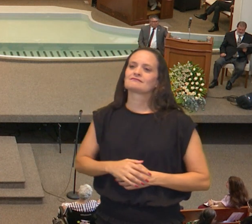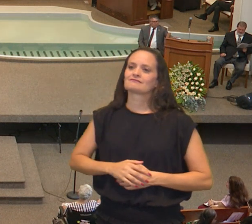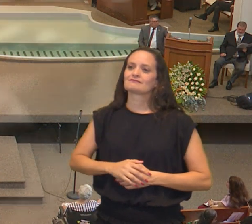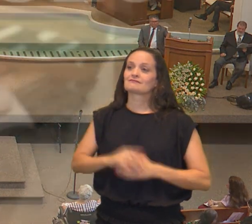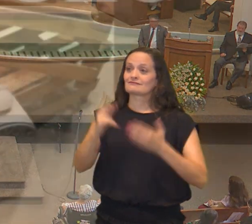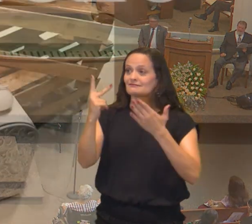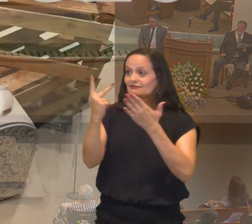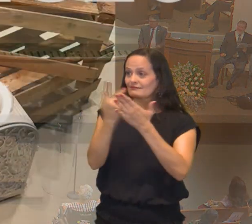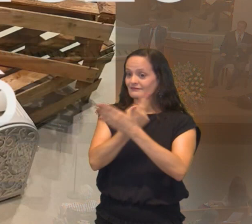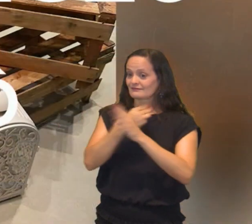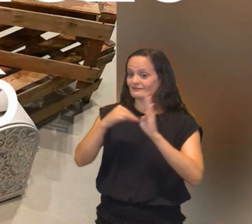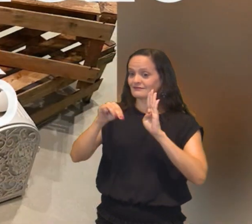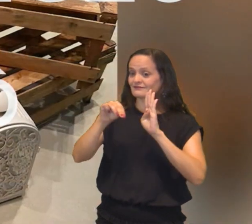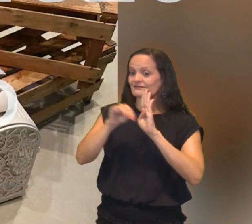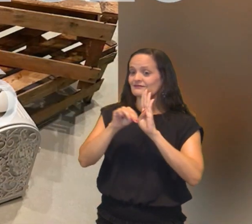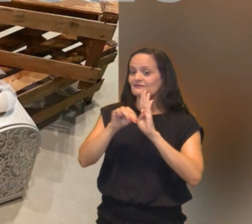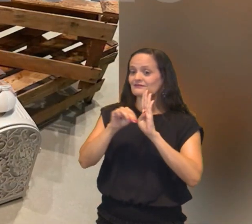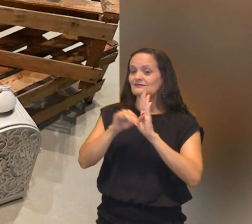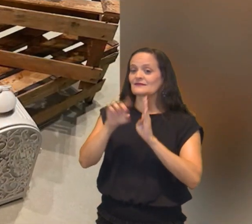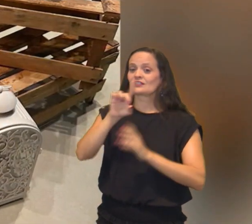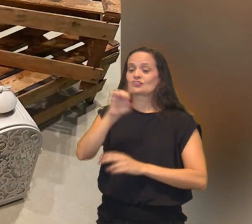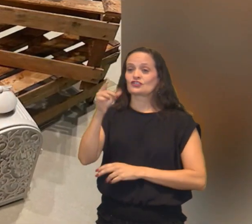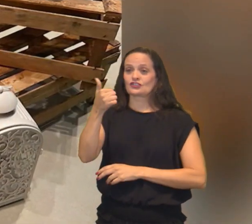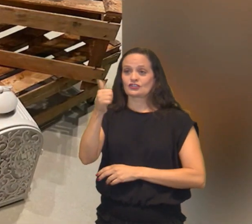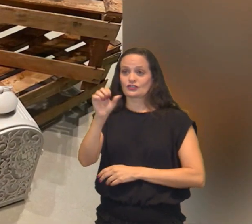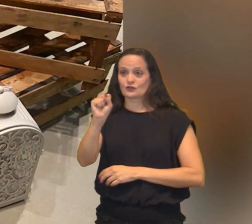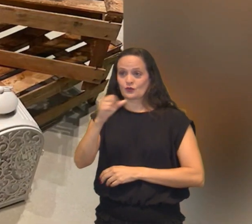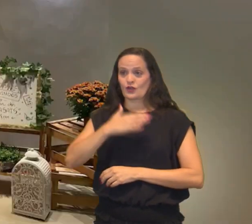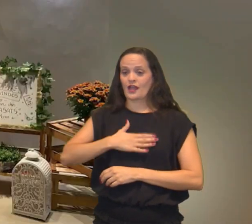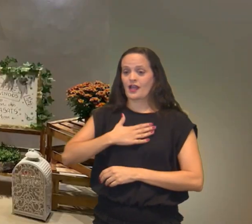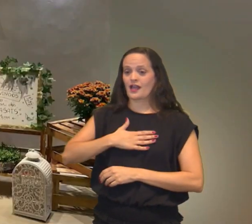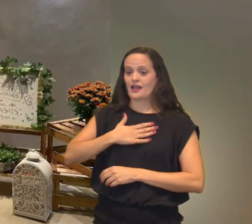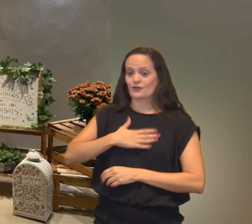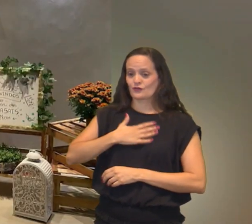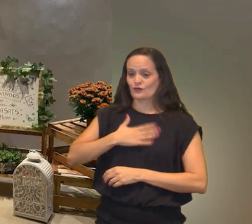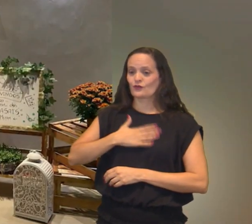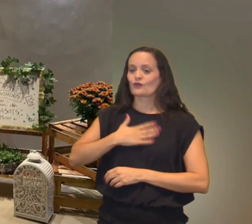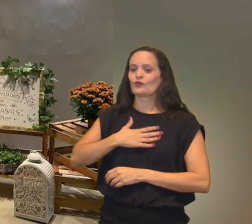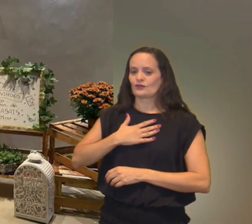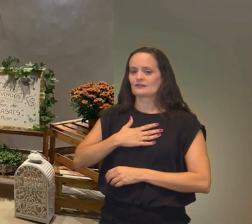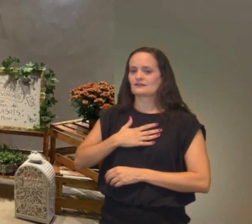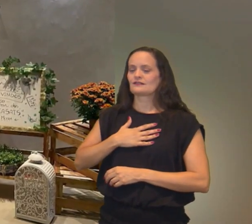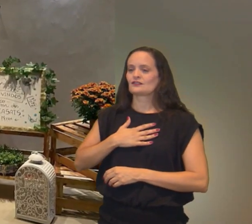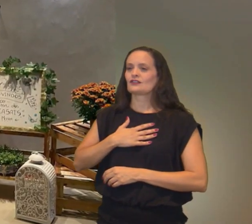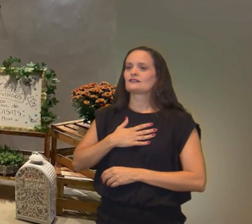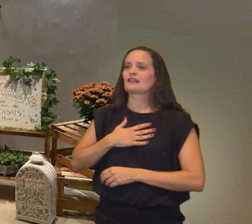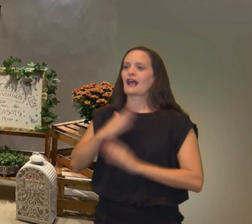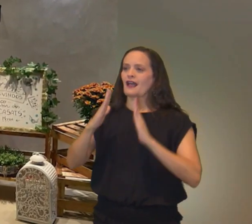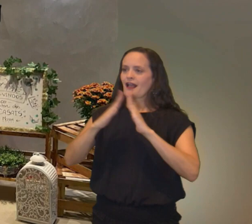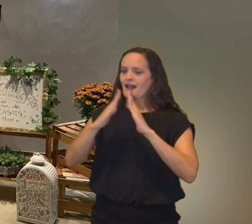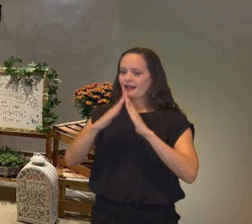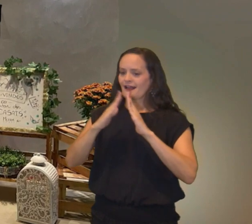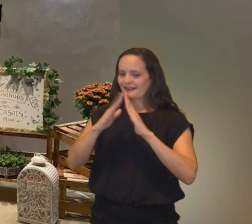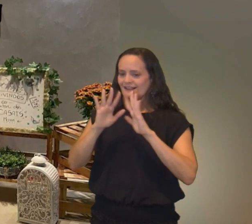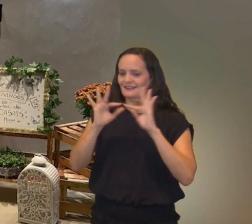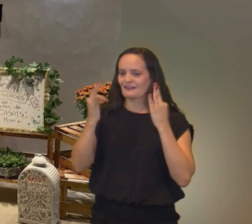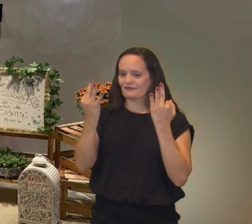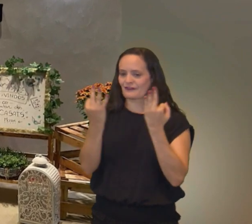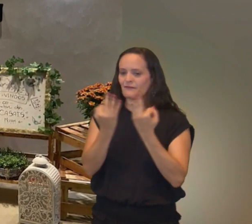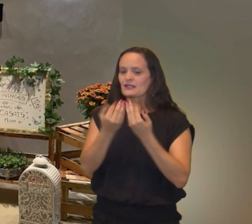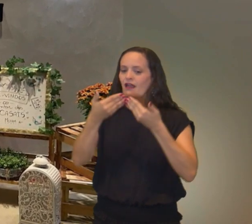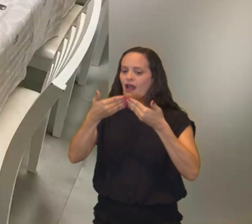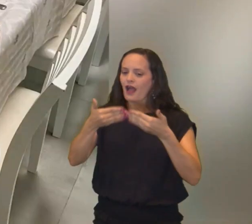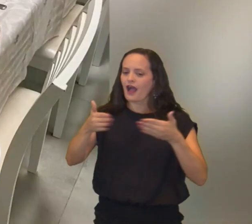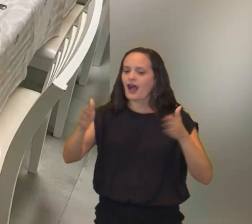Aconteceu na Memor. Aconteceu no dia 18 de agosto, na residência dos irmãos Luiz Antônio e Ronilda, a abertura do